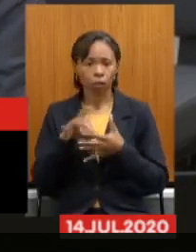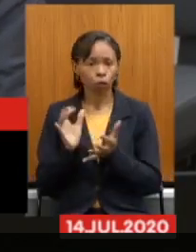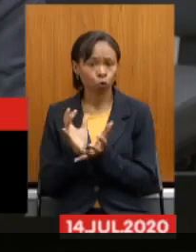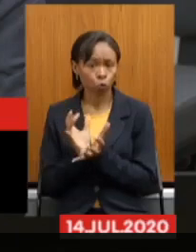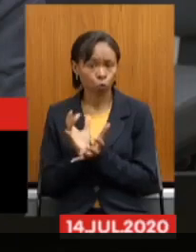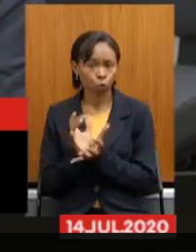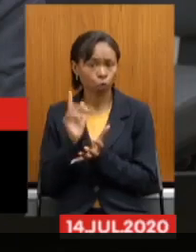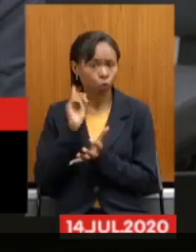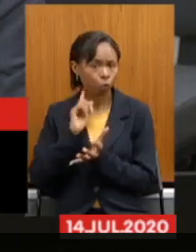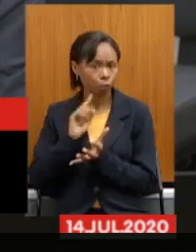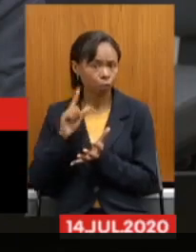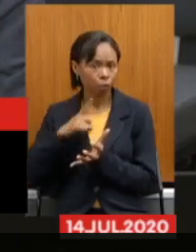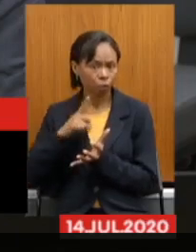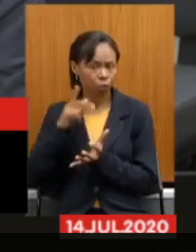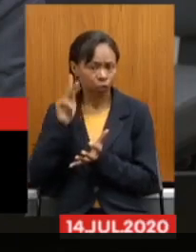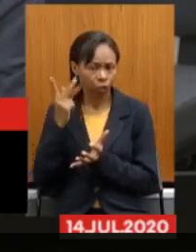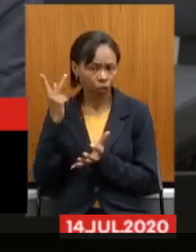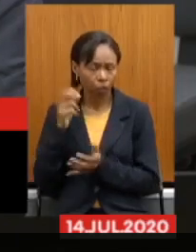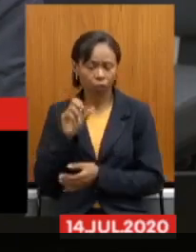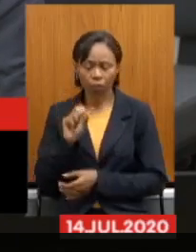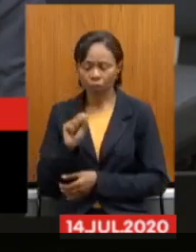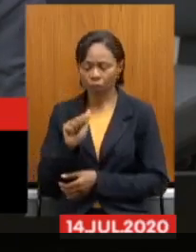História, deputado Sábio Souza Cruz,